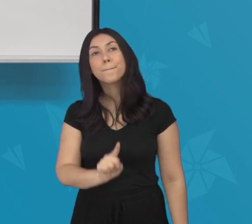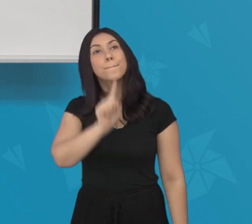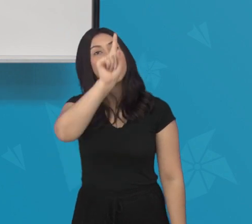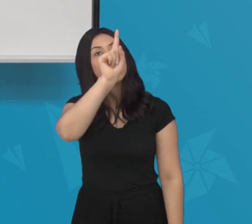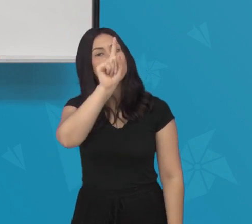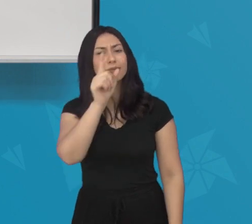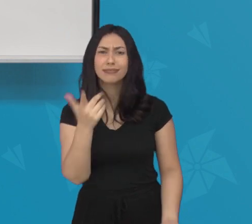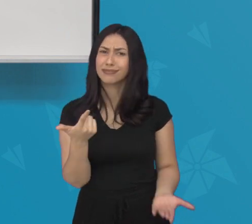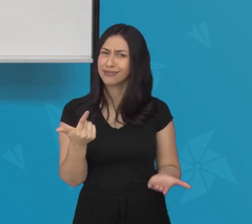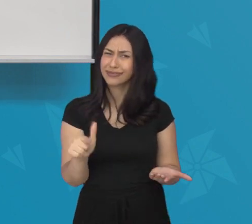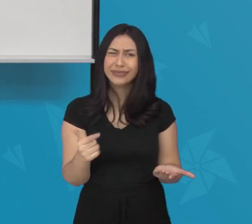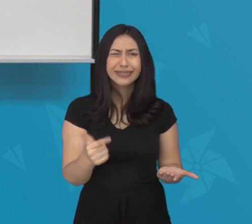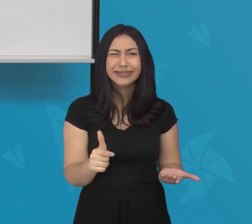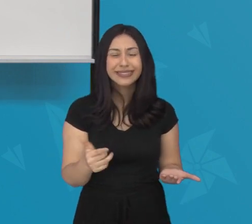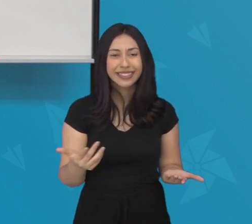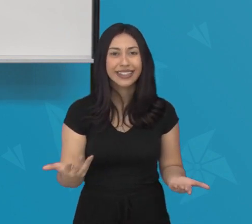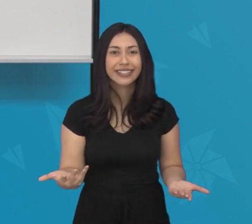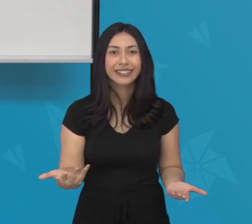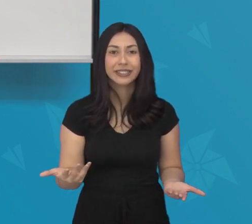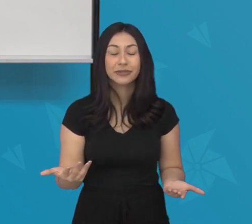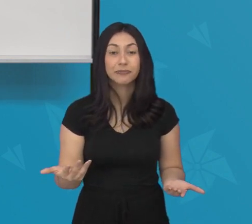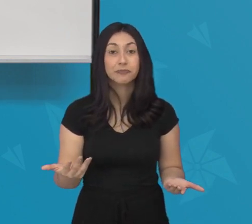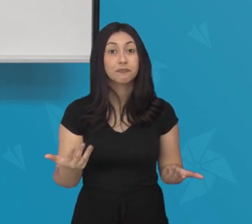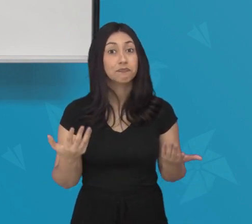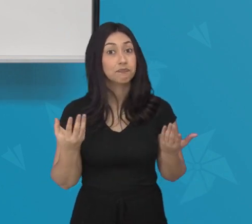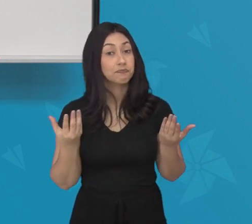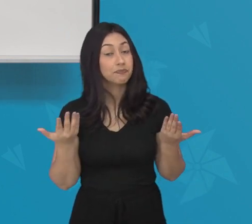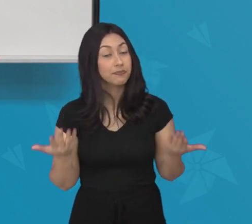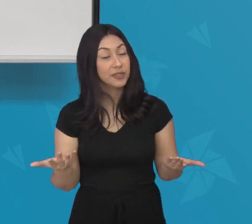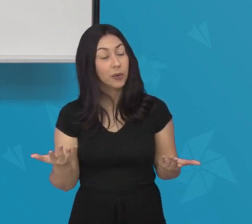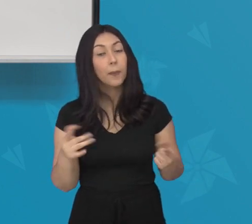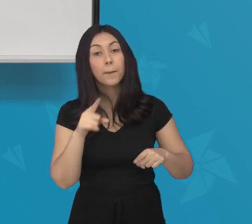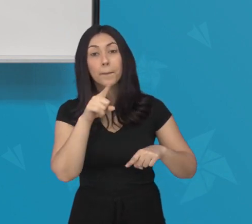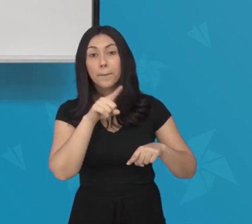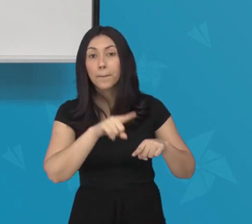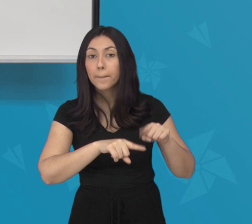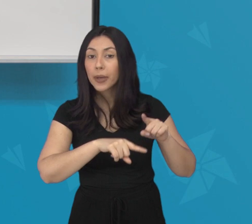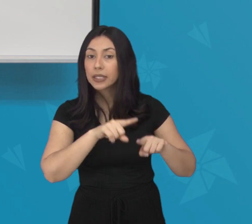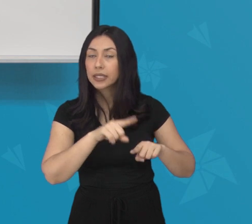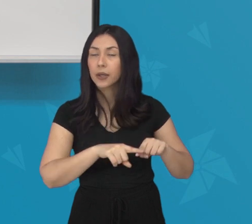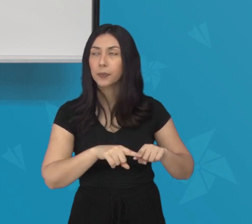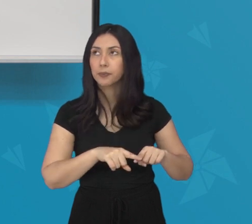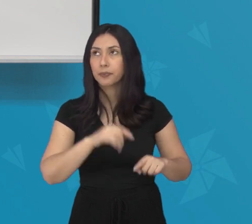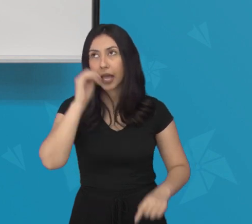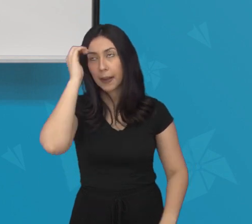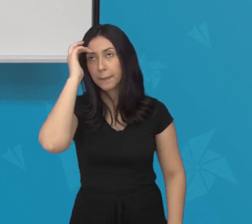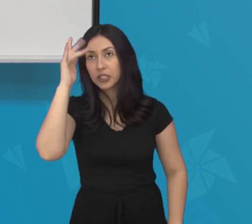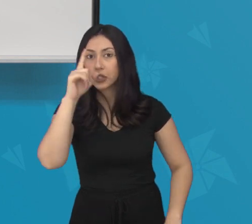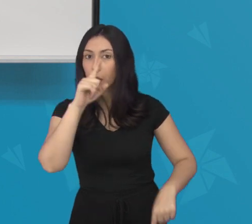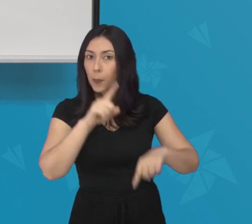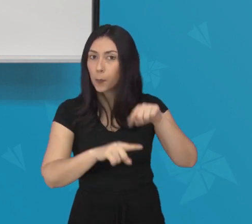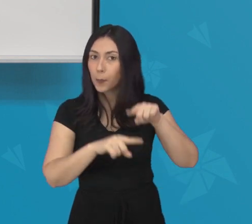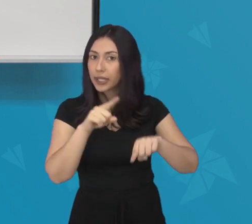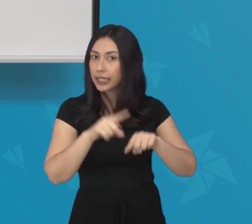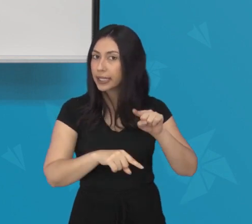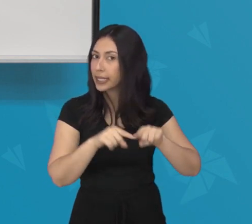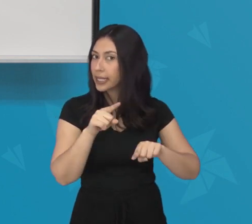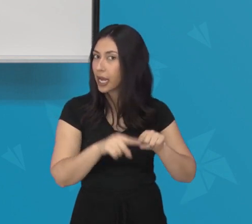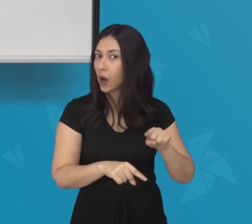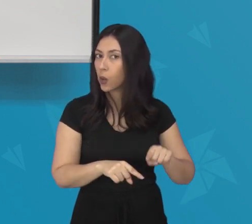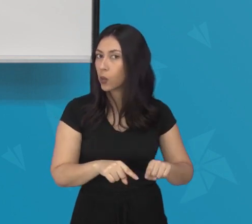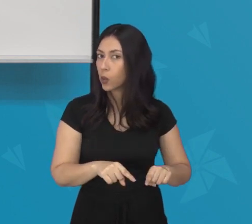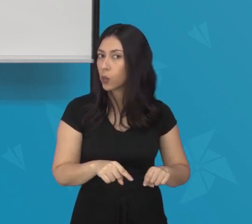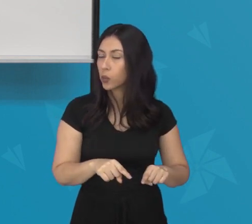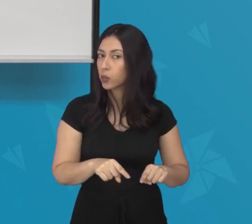a leste. Não existe isso. Então, olha só, um objeto. Imagina um objeto de 5 quilos aqui na